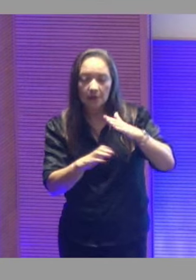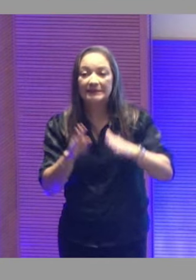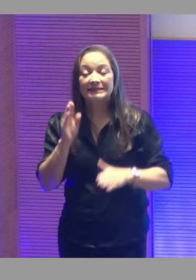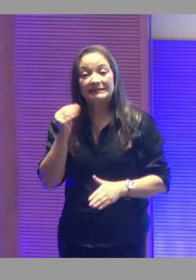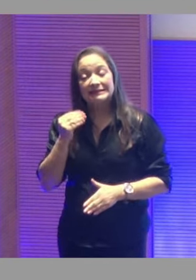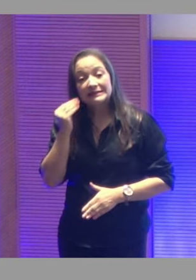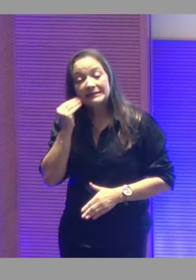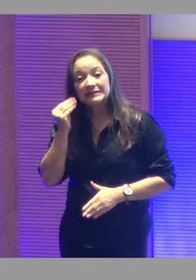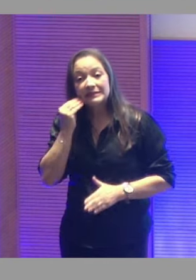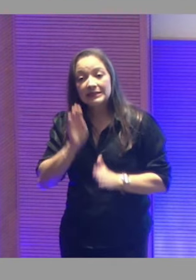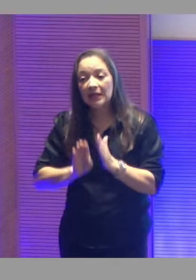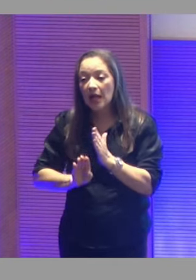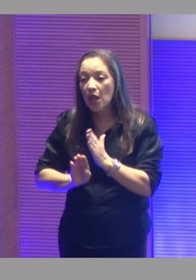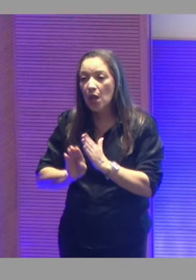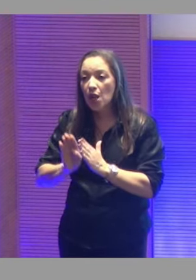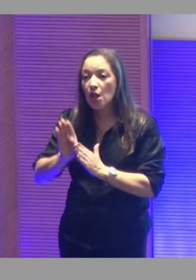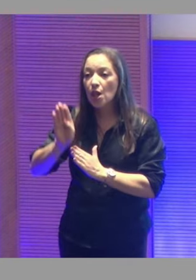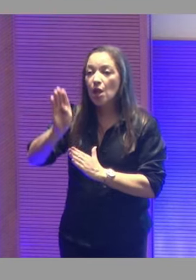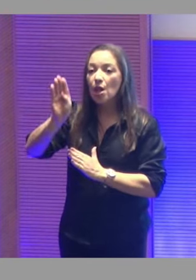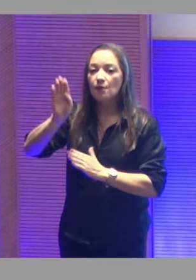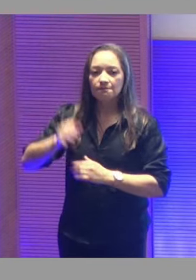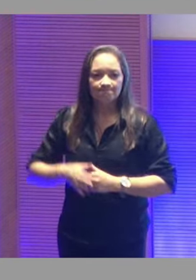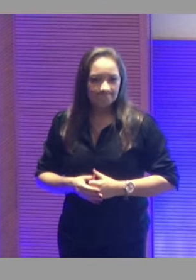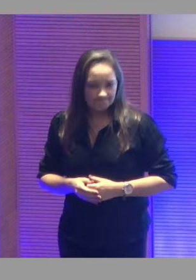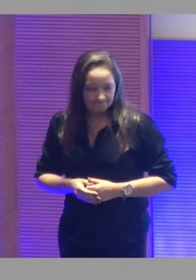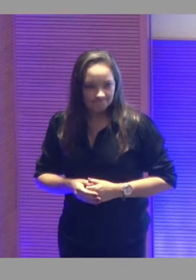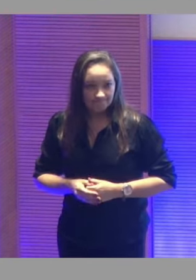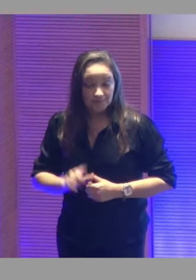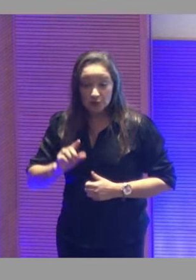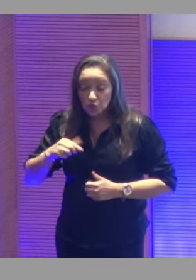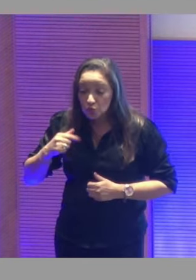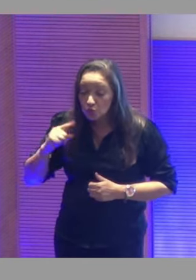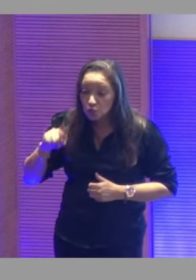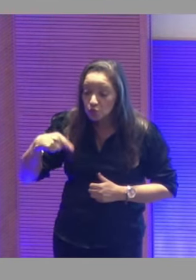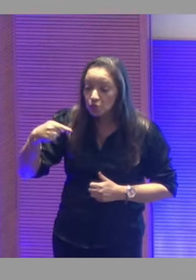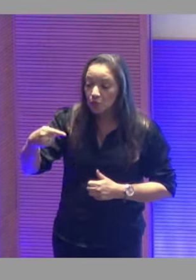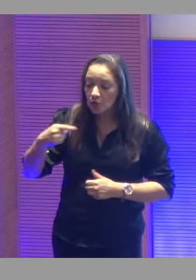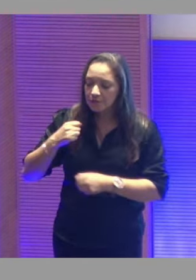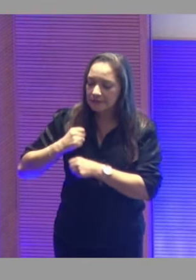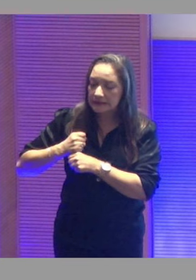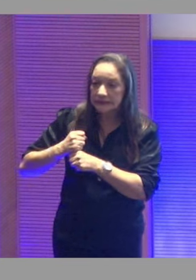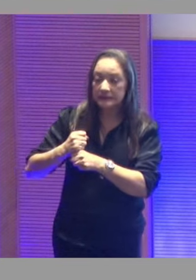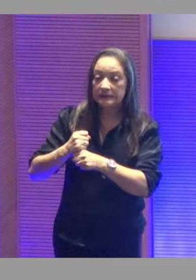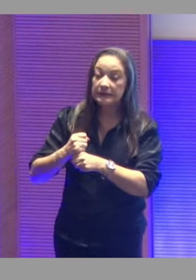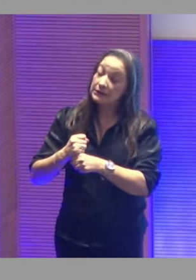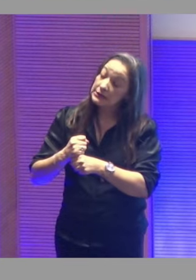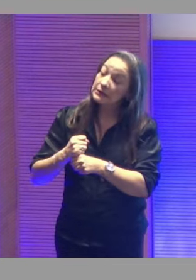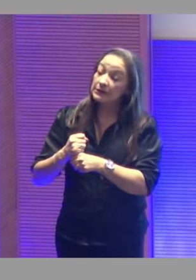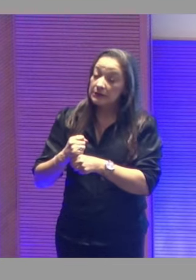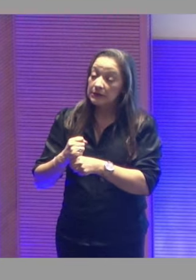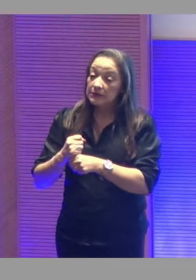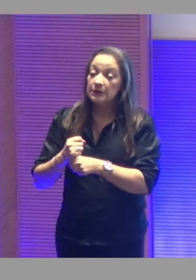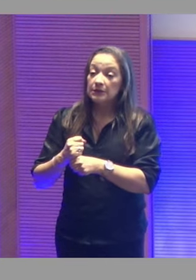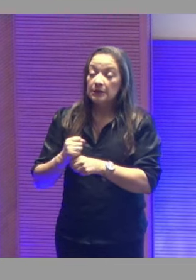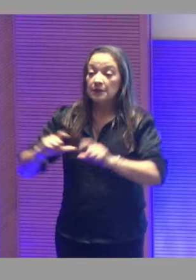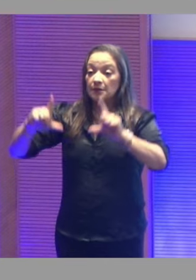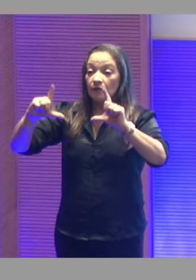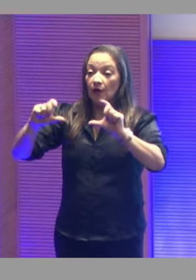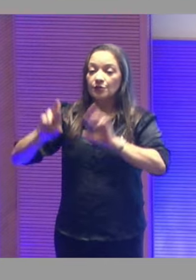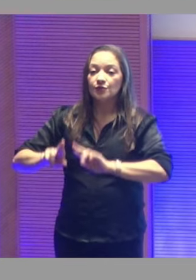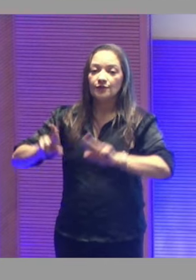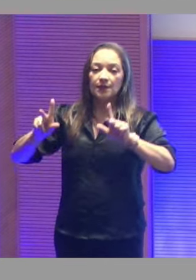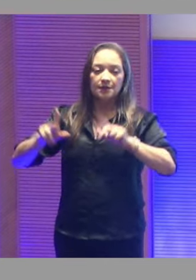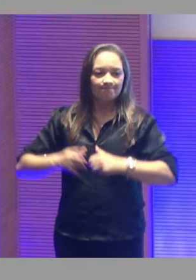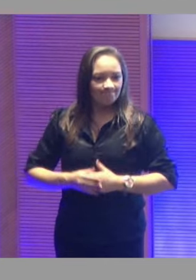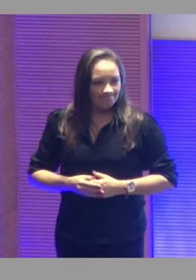trazer o né Talvez nos próximos anos uma figura um pouco diferente porque a ambição ela é